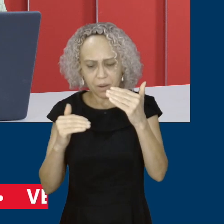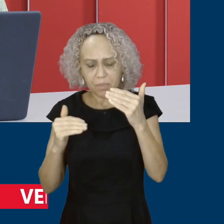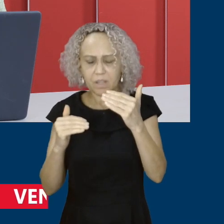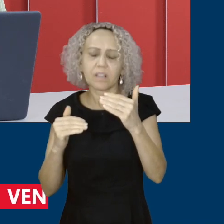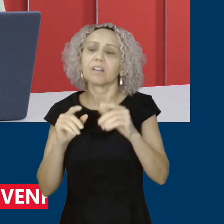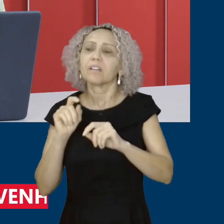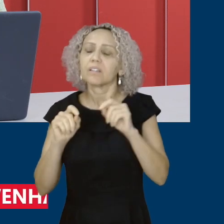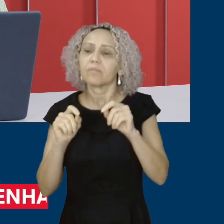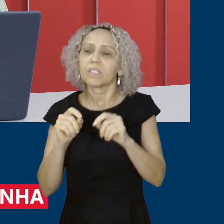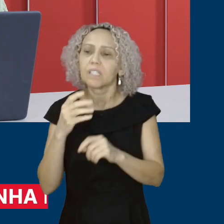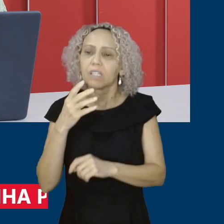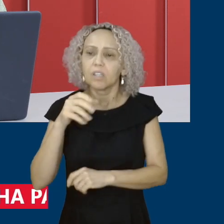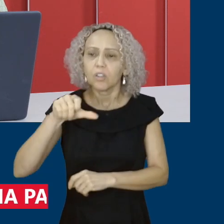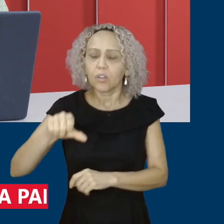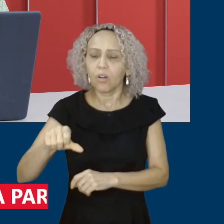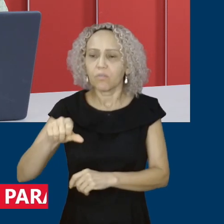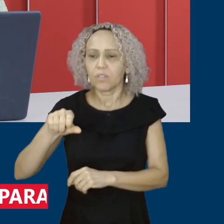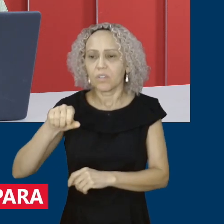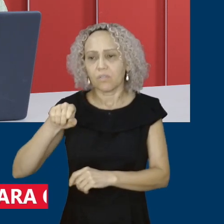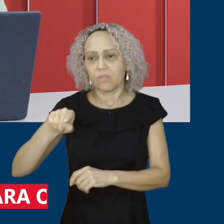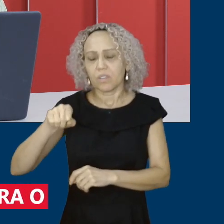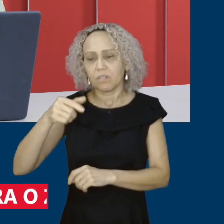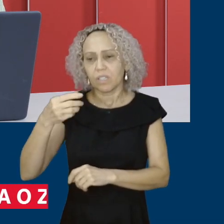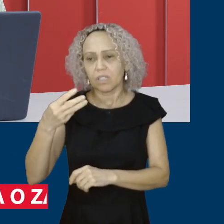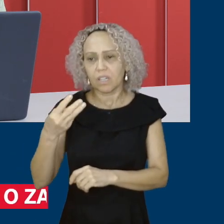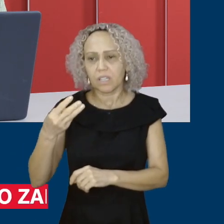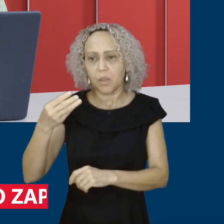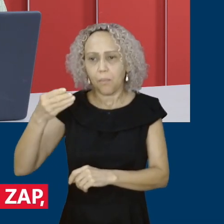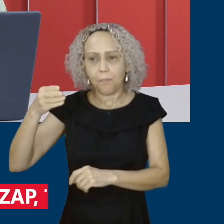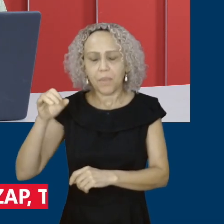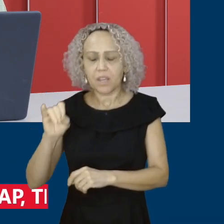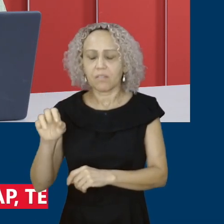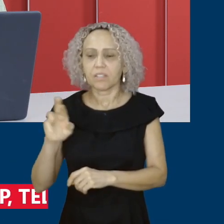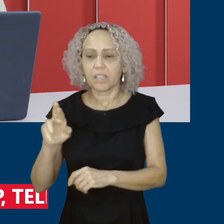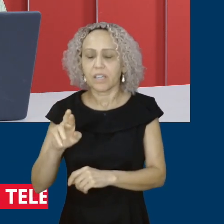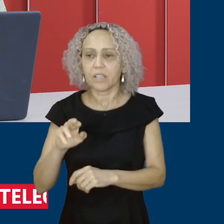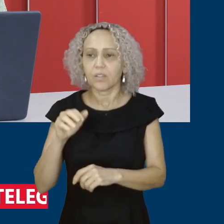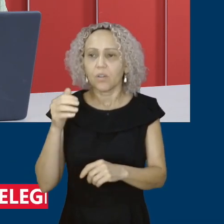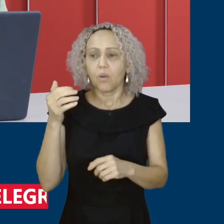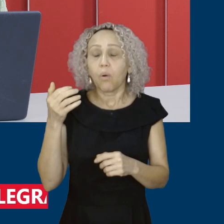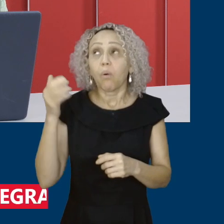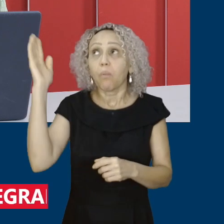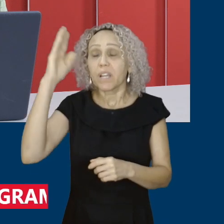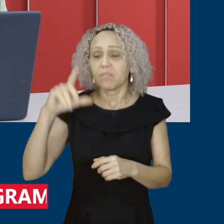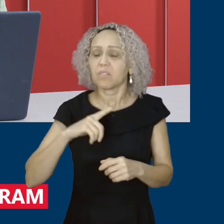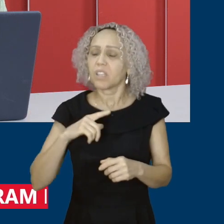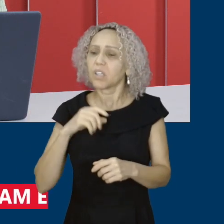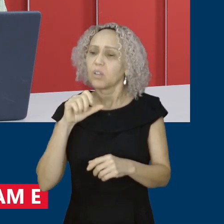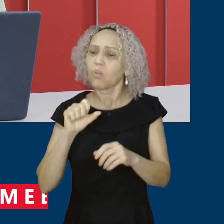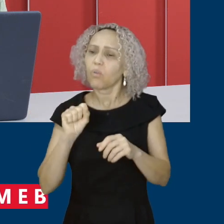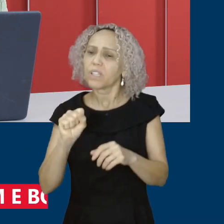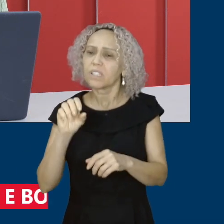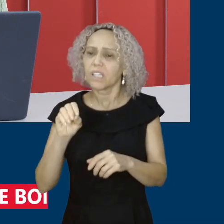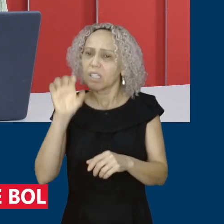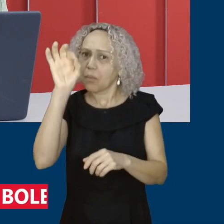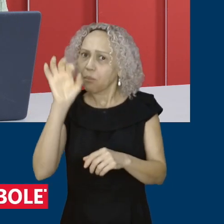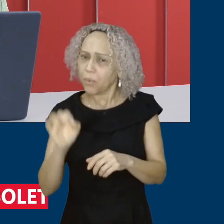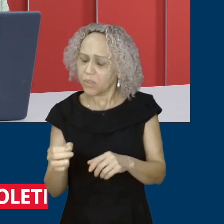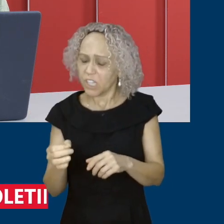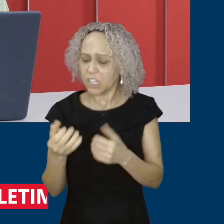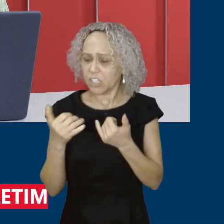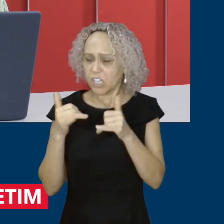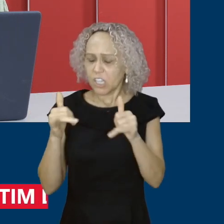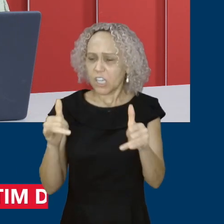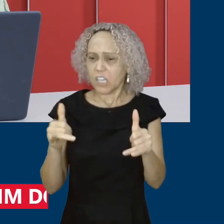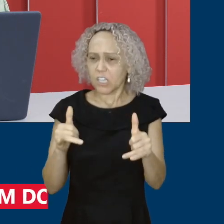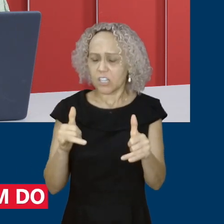reais. O Brasil já conta com 80% da capacidade de geração de energia elétrica de fontes renováveis, enquanto a média mundial é